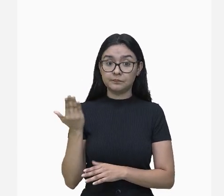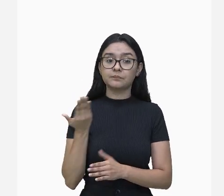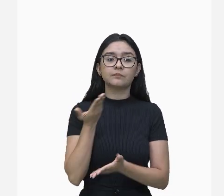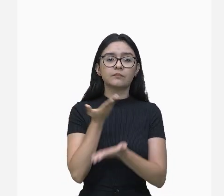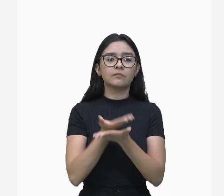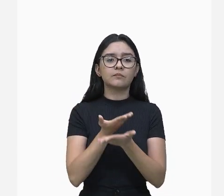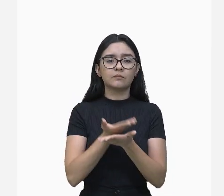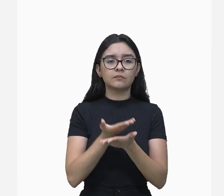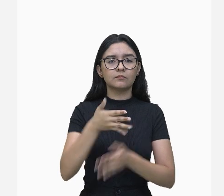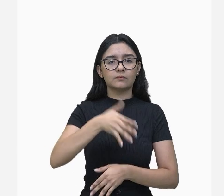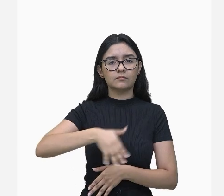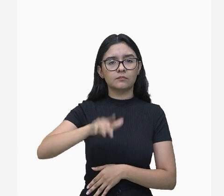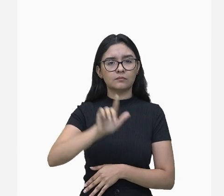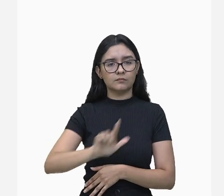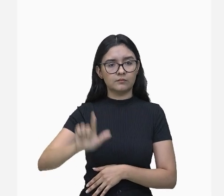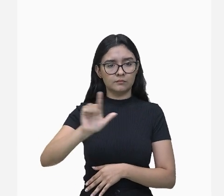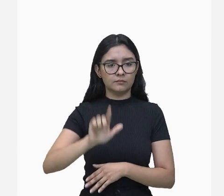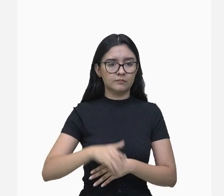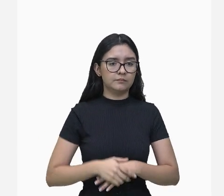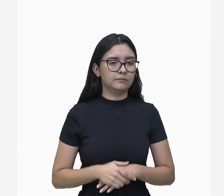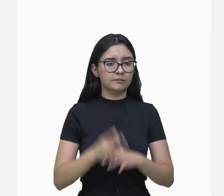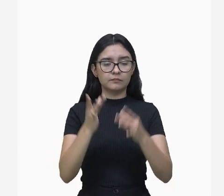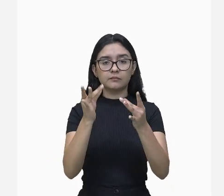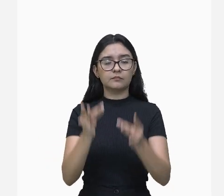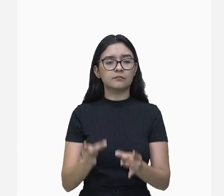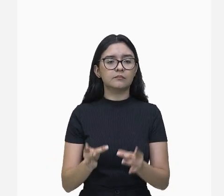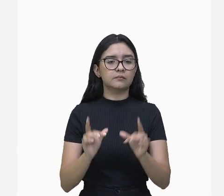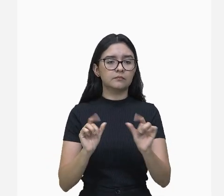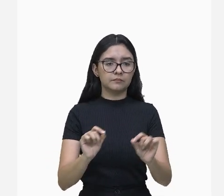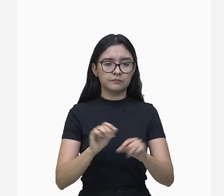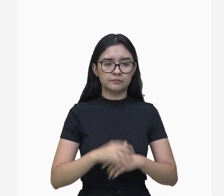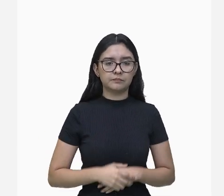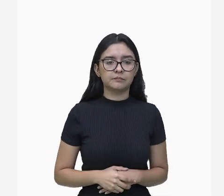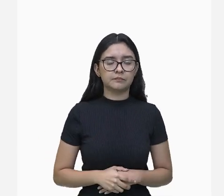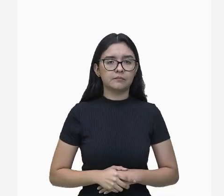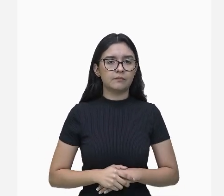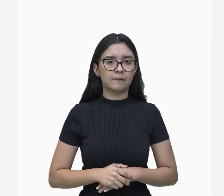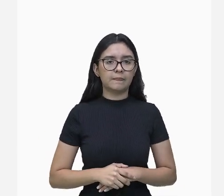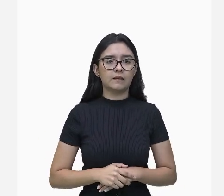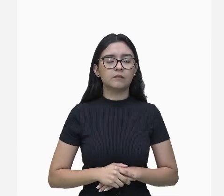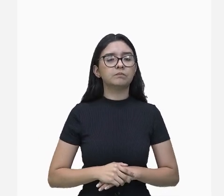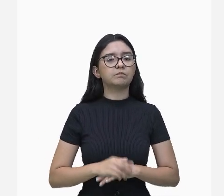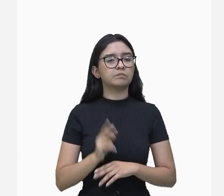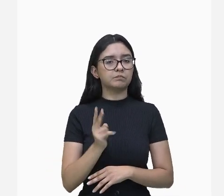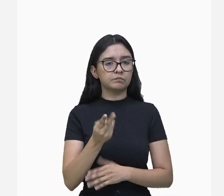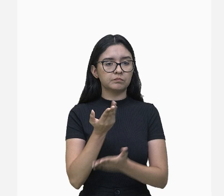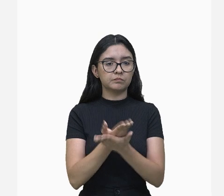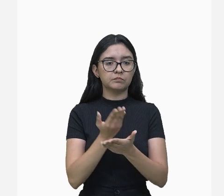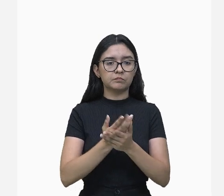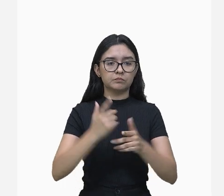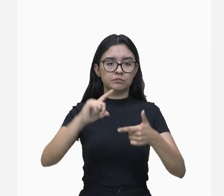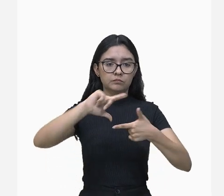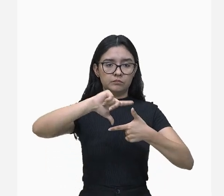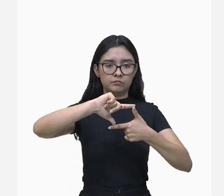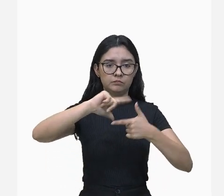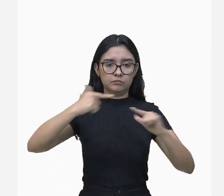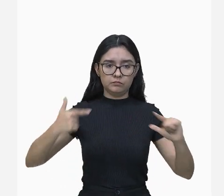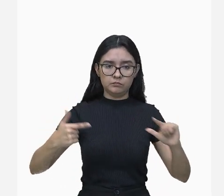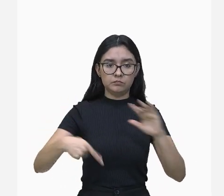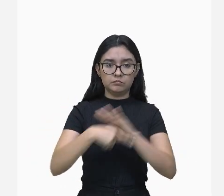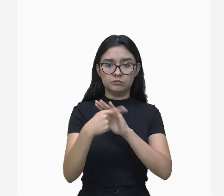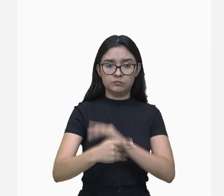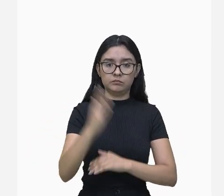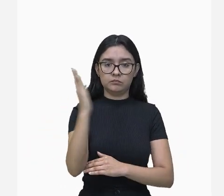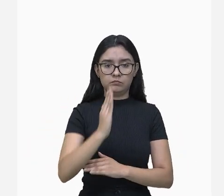estudos literários. Detalhando este objeto, vamos tratar ainda do modernismo no Brasil, na sua segunda fase,